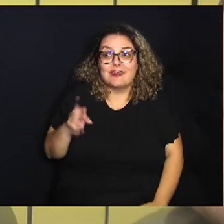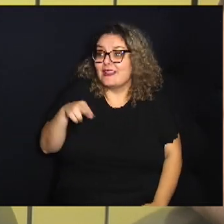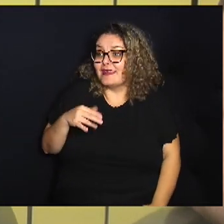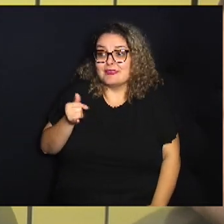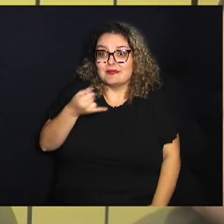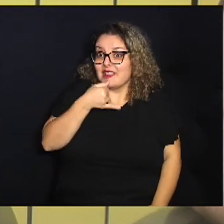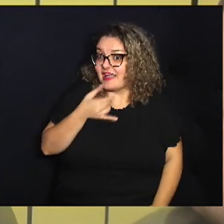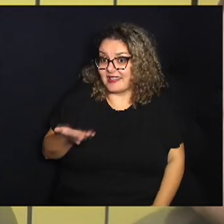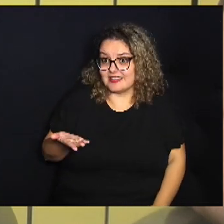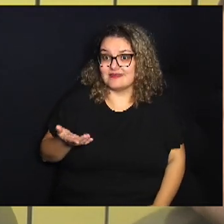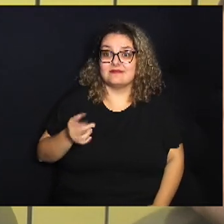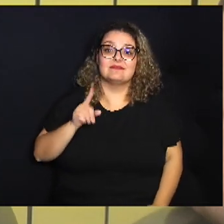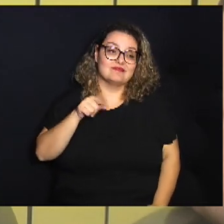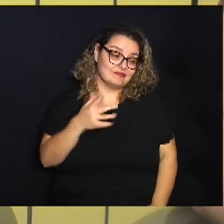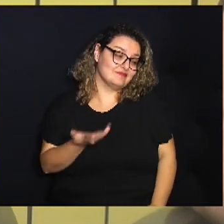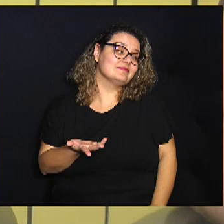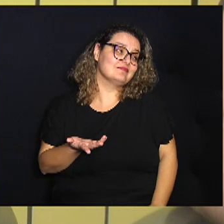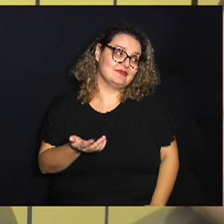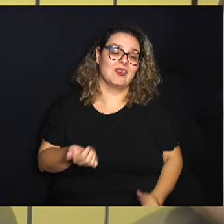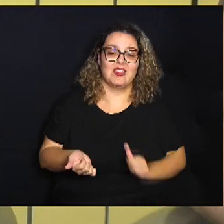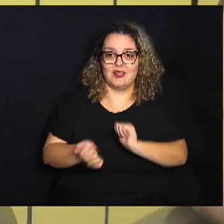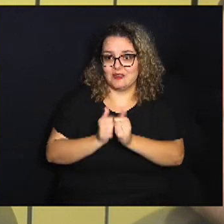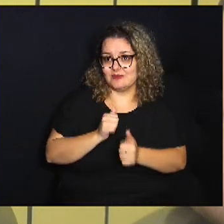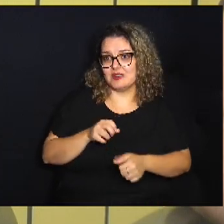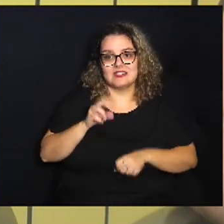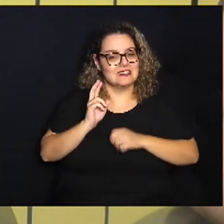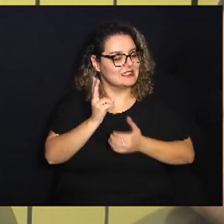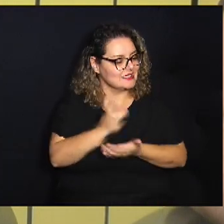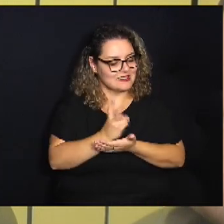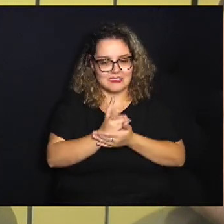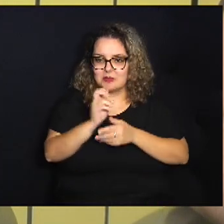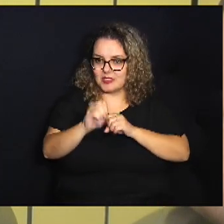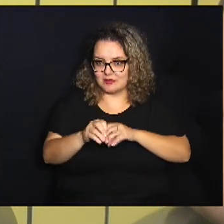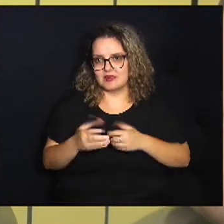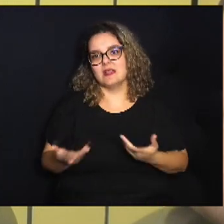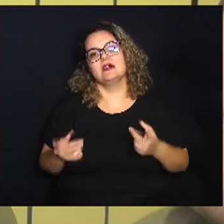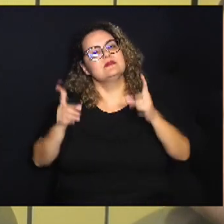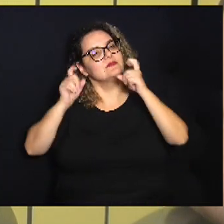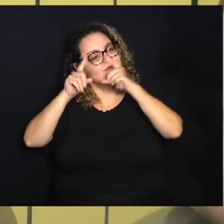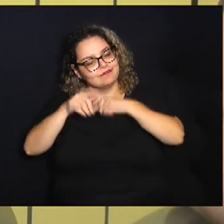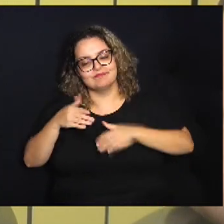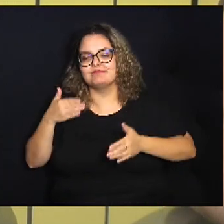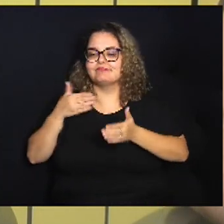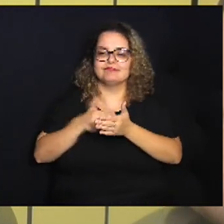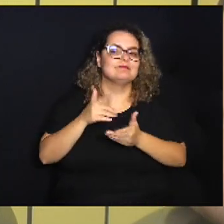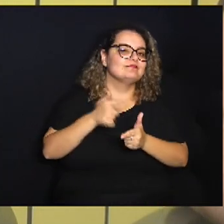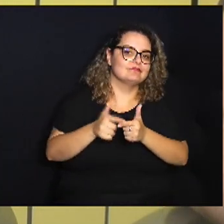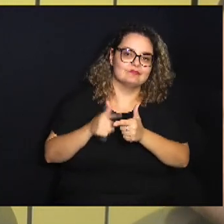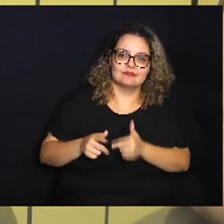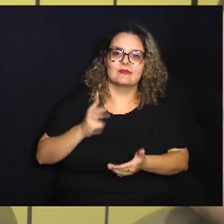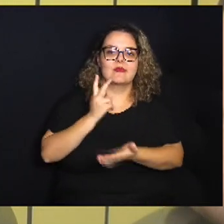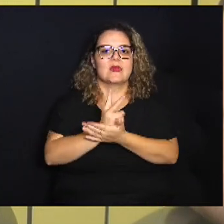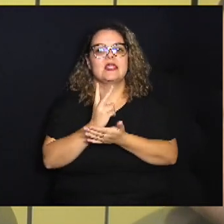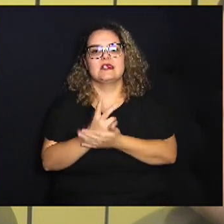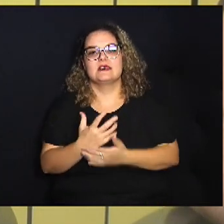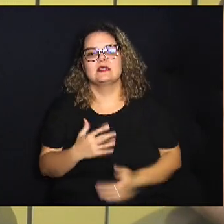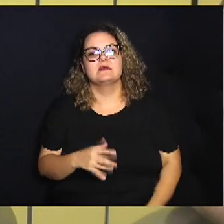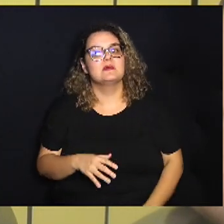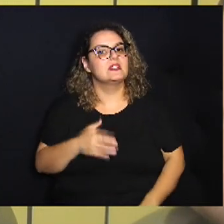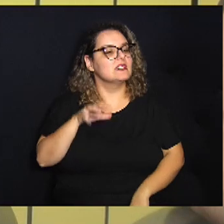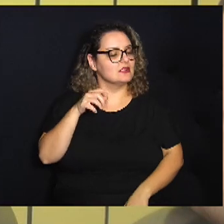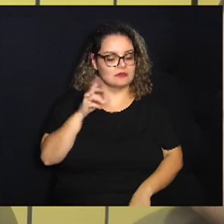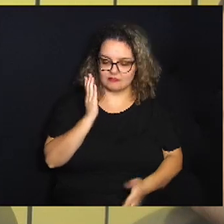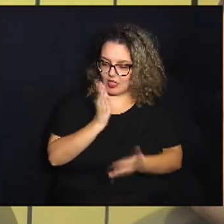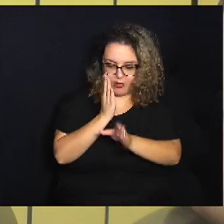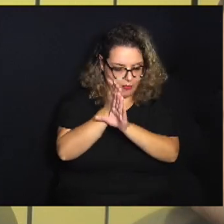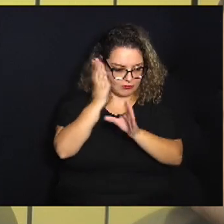Sim. Então, o esporte eu falo que sempre ensina. Apesar das dificuldades, apesar de tudo, a gente sempre acha uma forma de treinar e